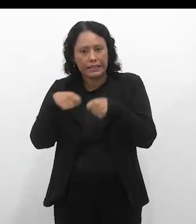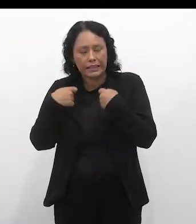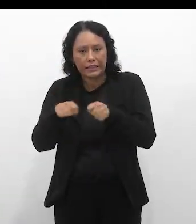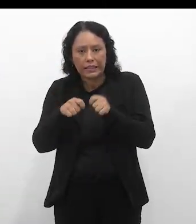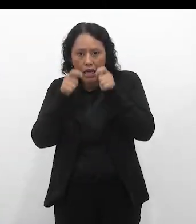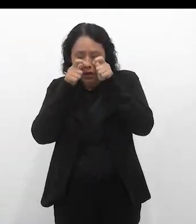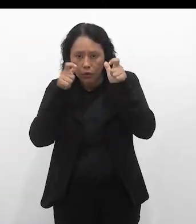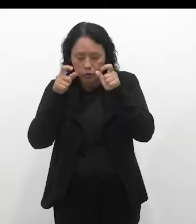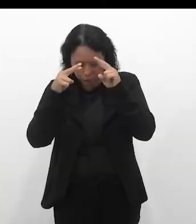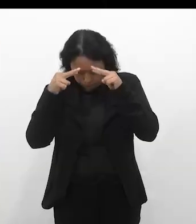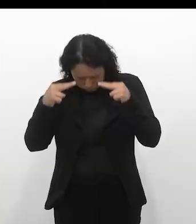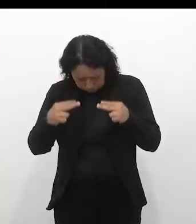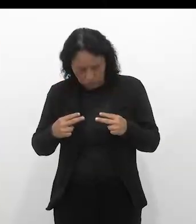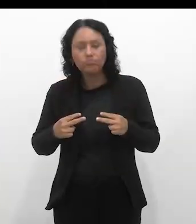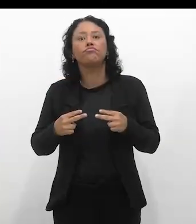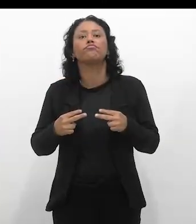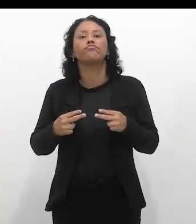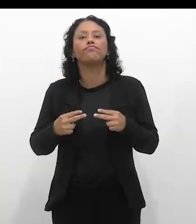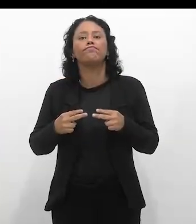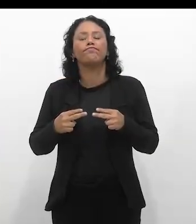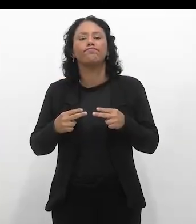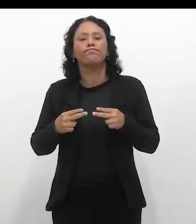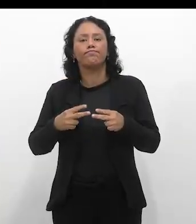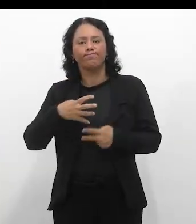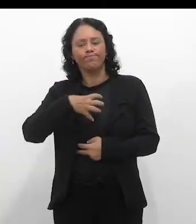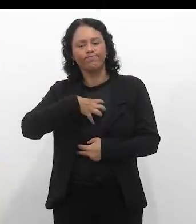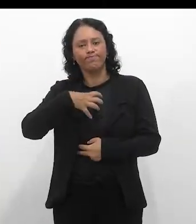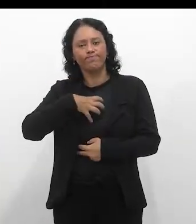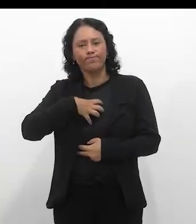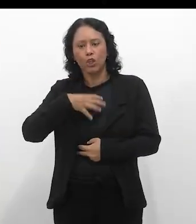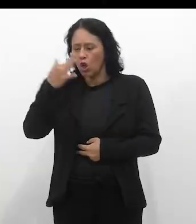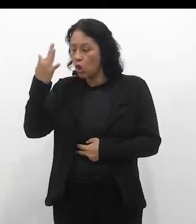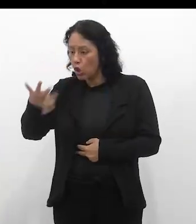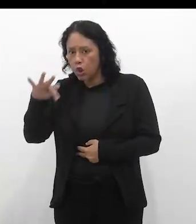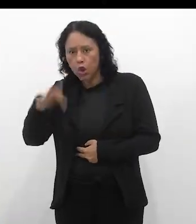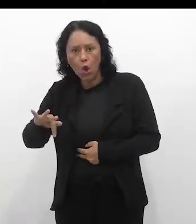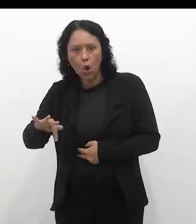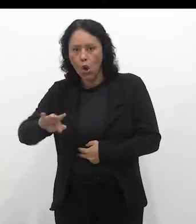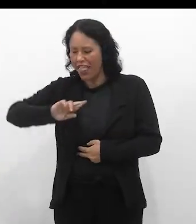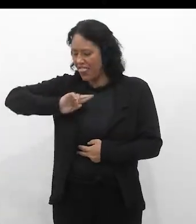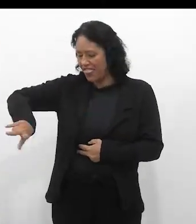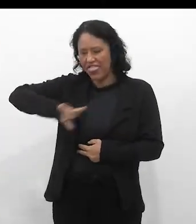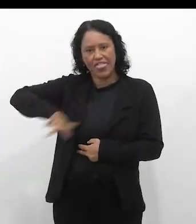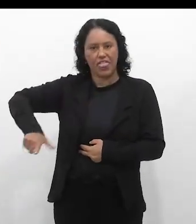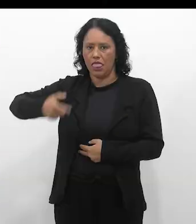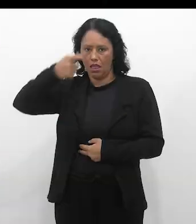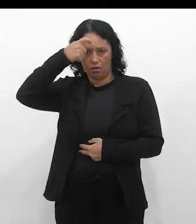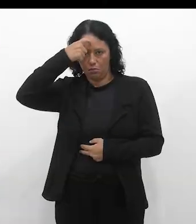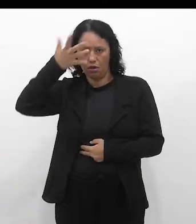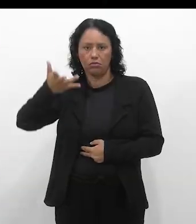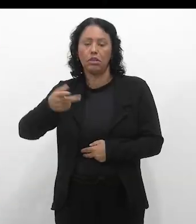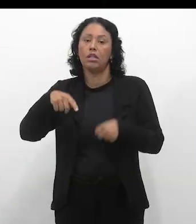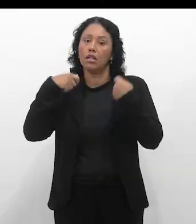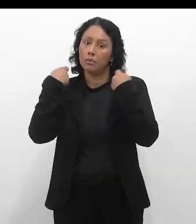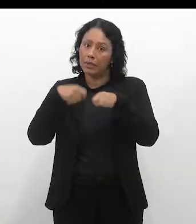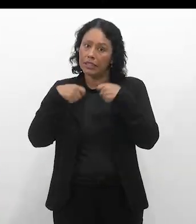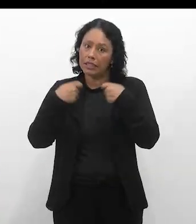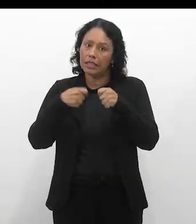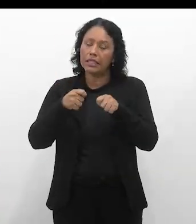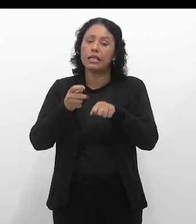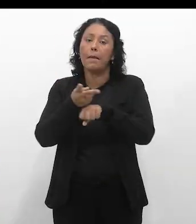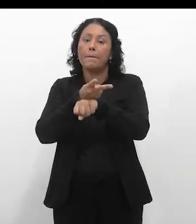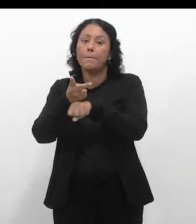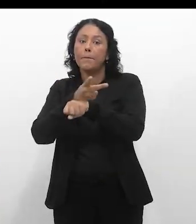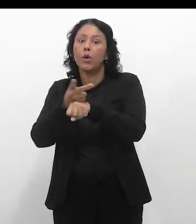tem que chamar atenção, você tem que ficar atenta a esses sinais. Dor não é normal. E é